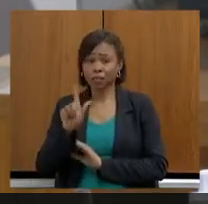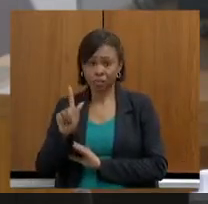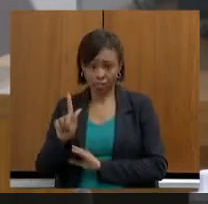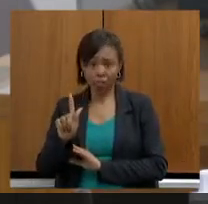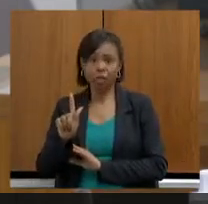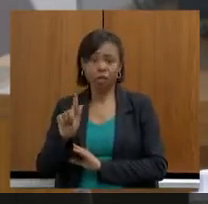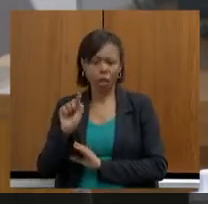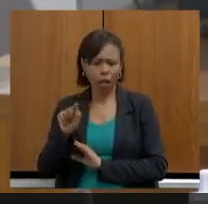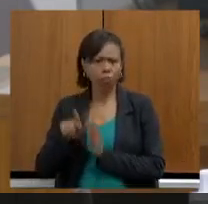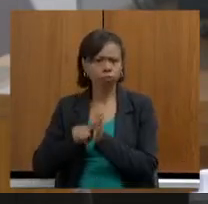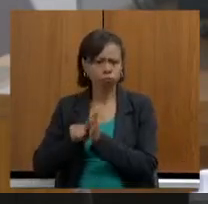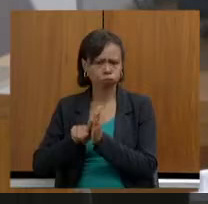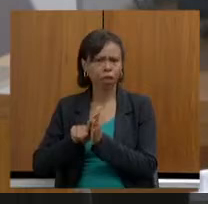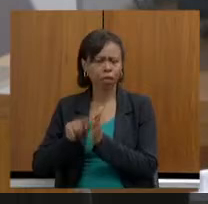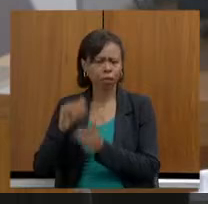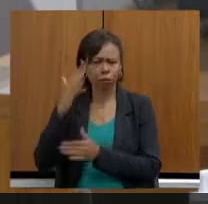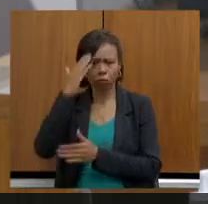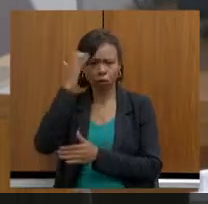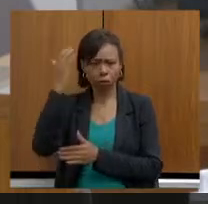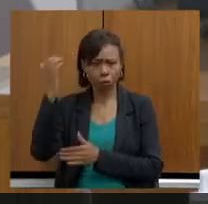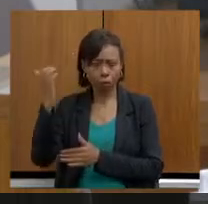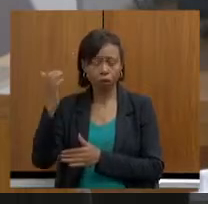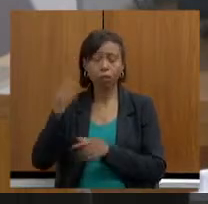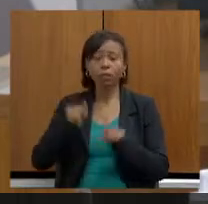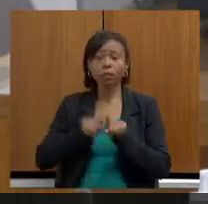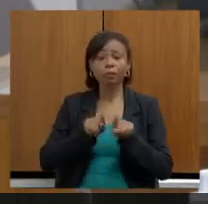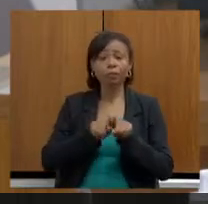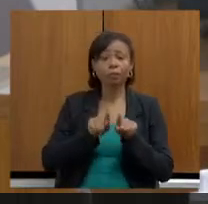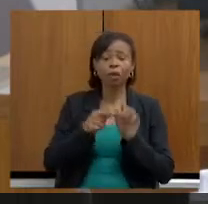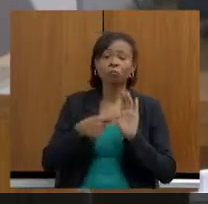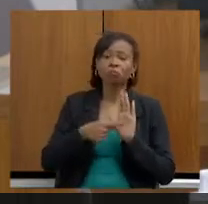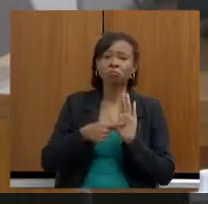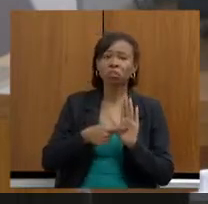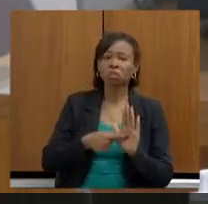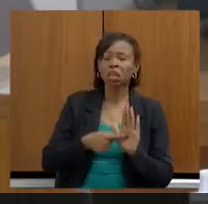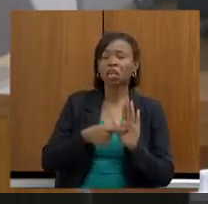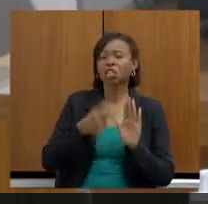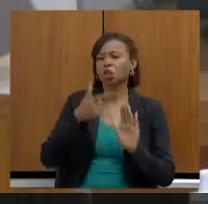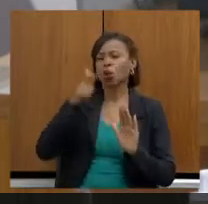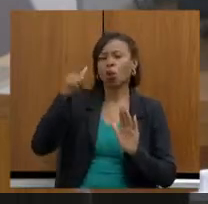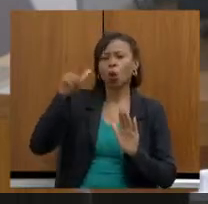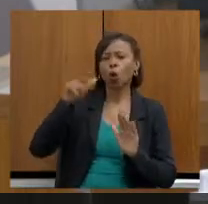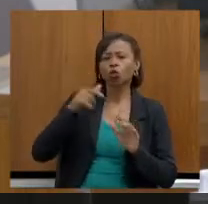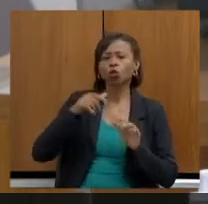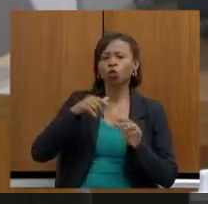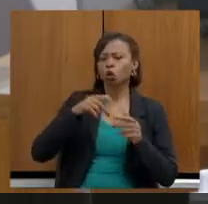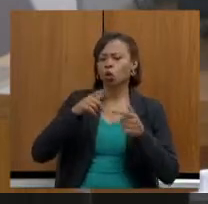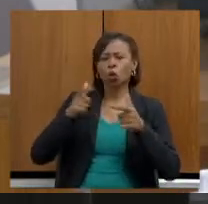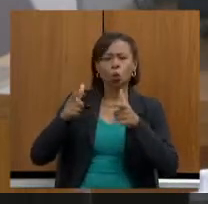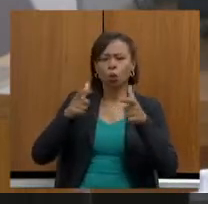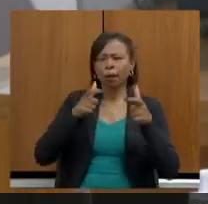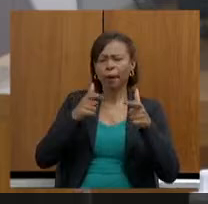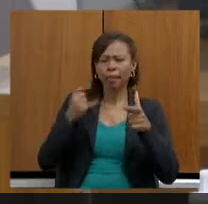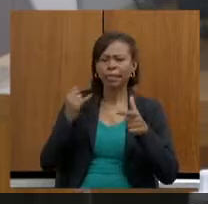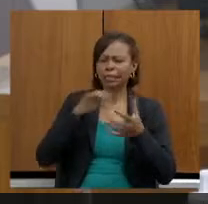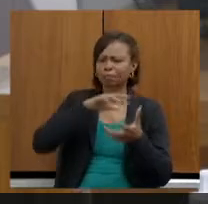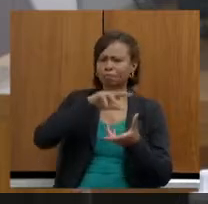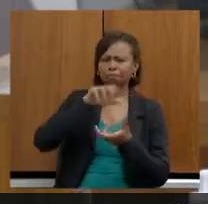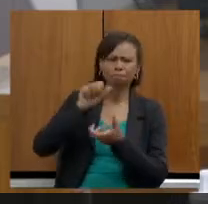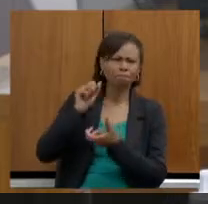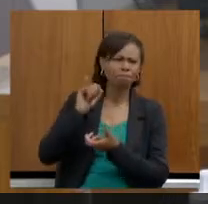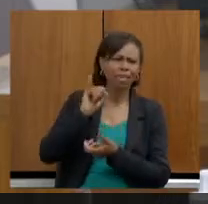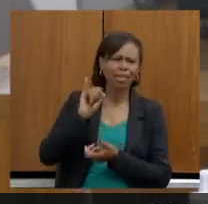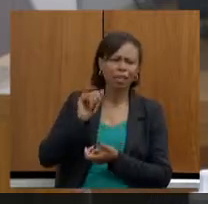mas também é mencionada em assembleias do e mate universidades internacionais de sucesso como resultado